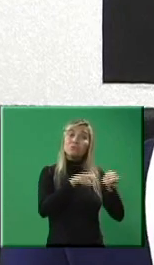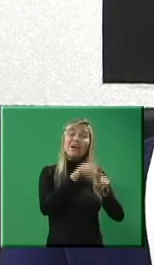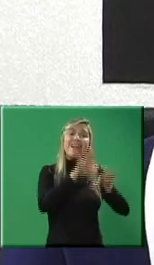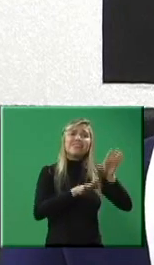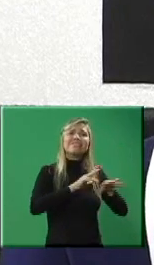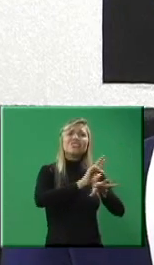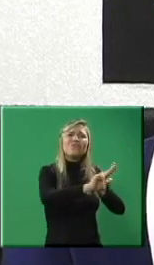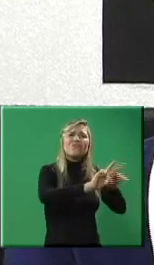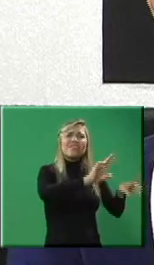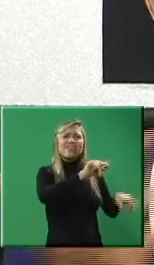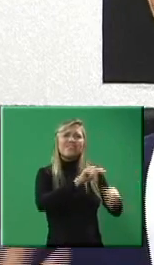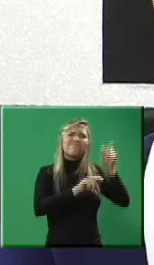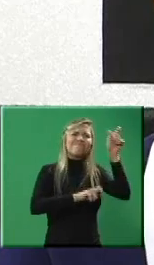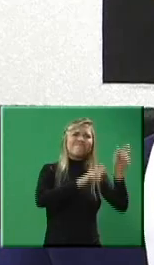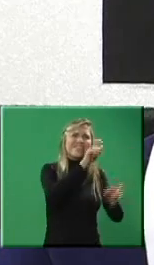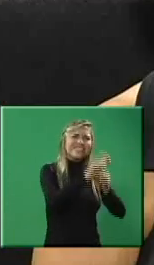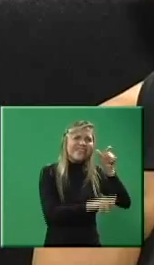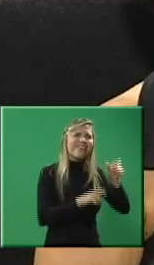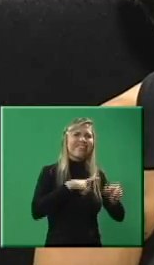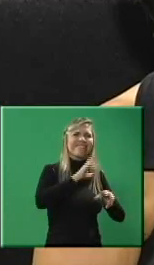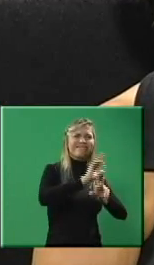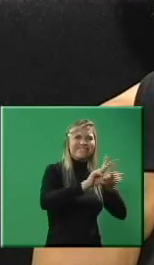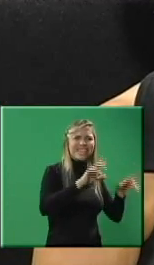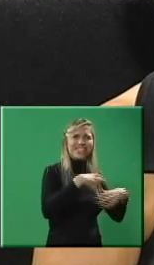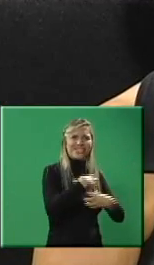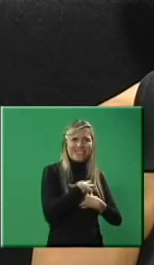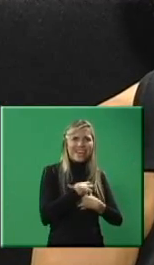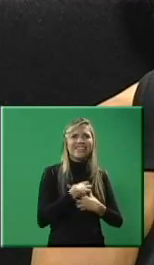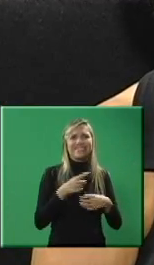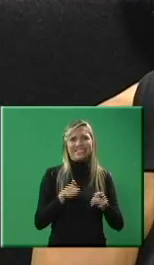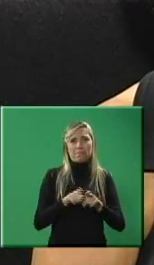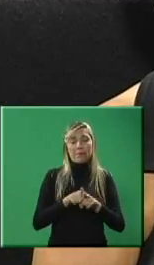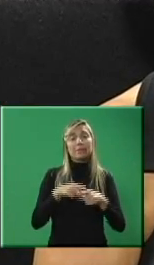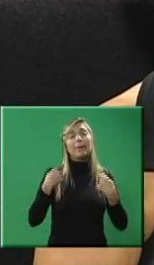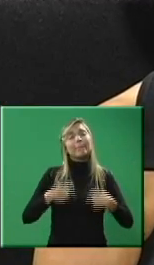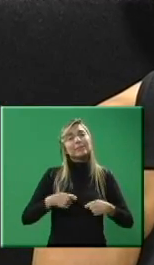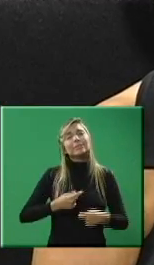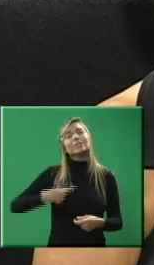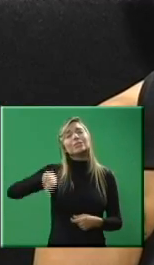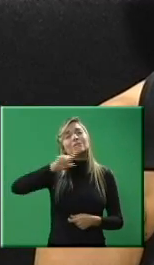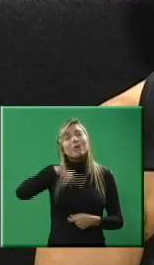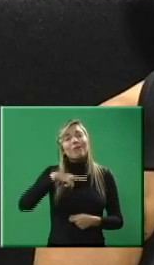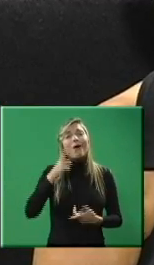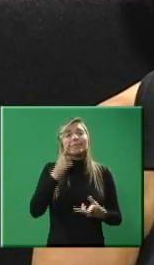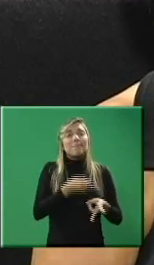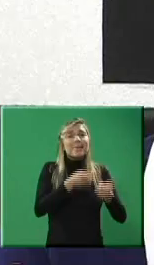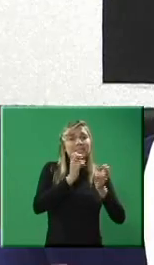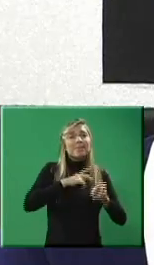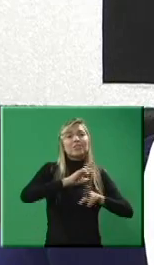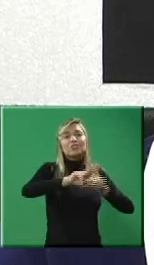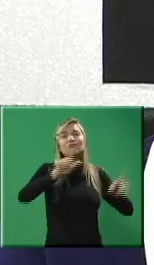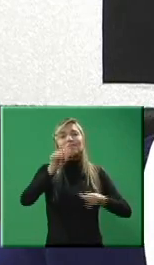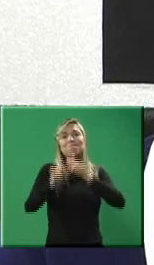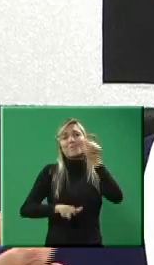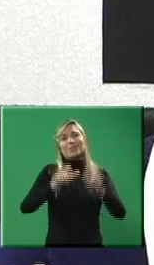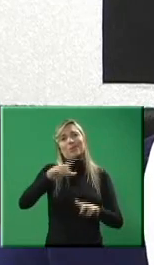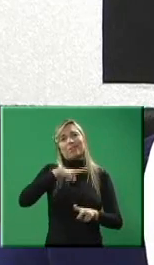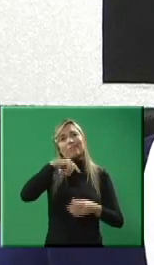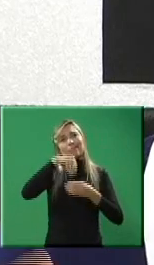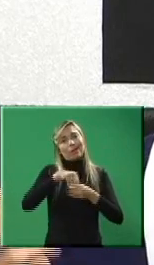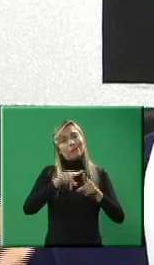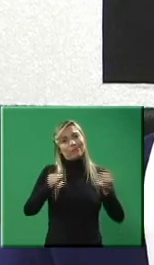tem diferentes diferenças, né? Então, a gente tem que lidar com essas diferenças de todas as formas. Então, acredito